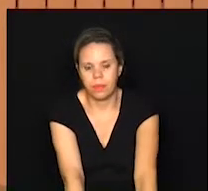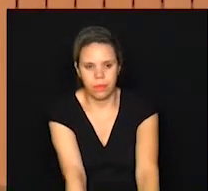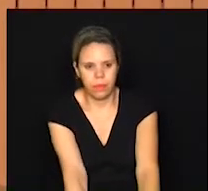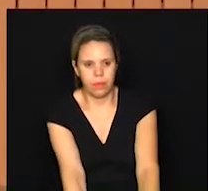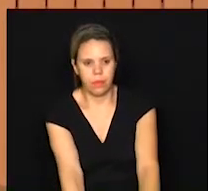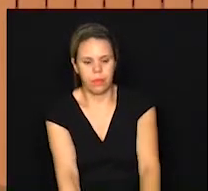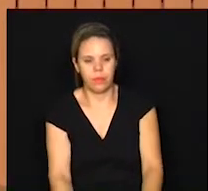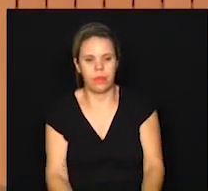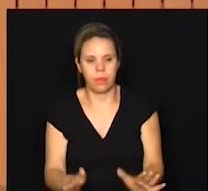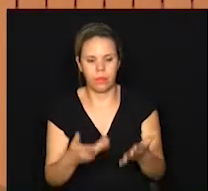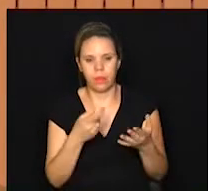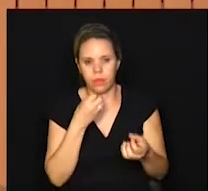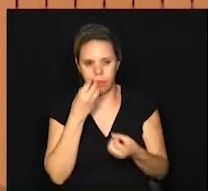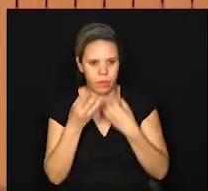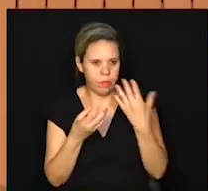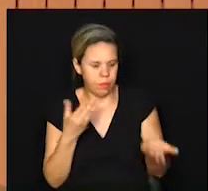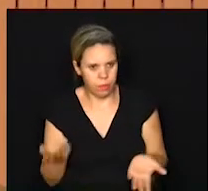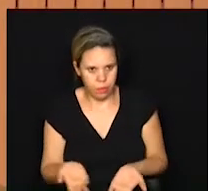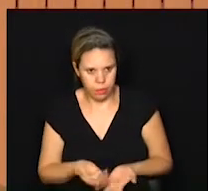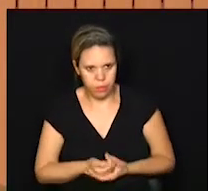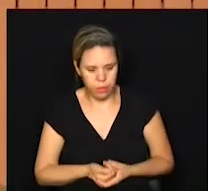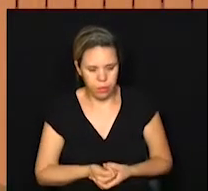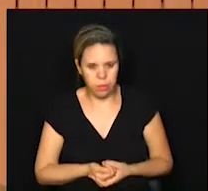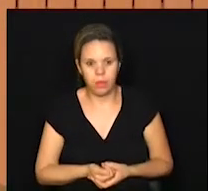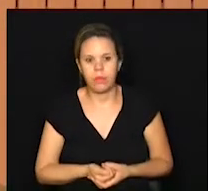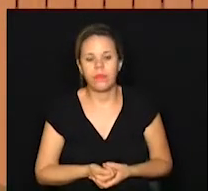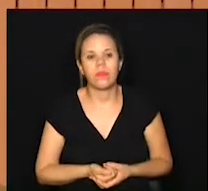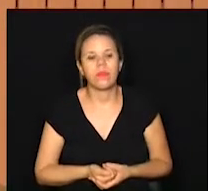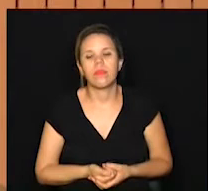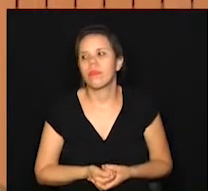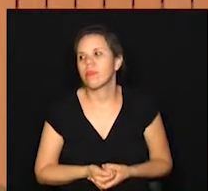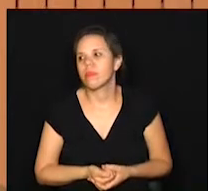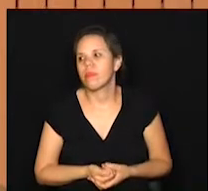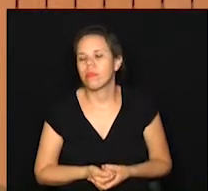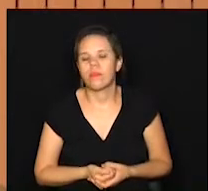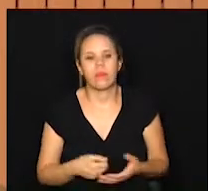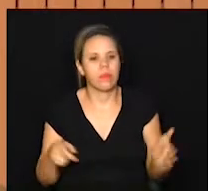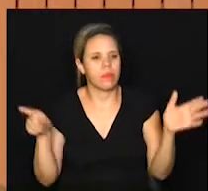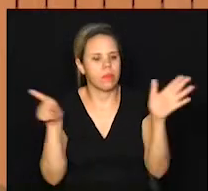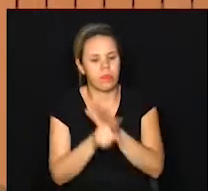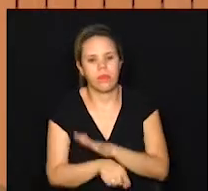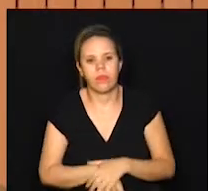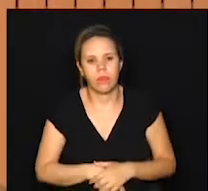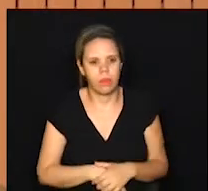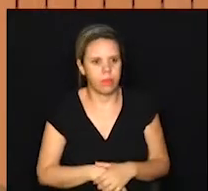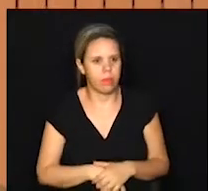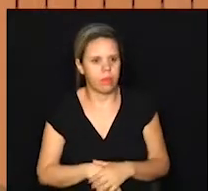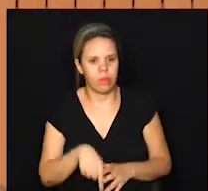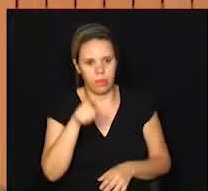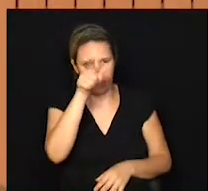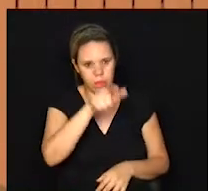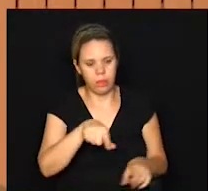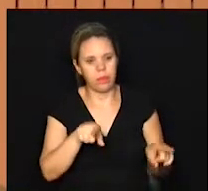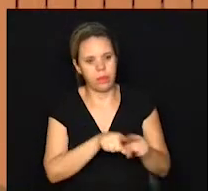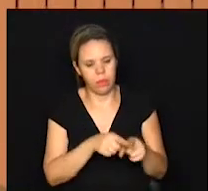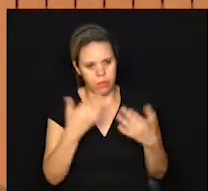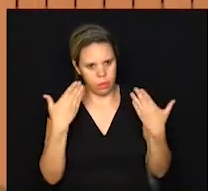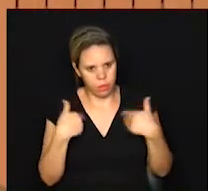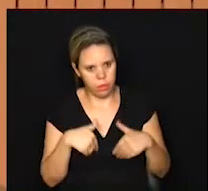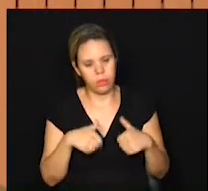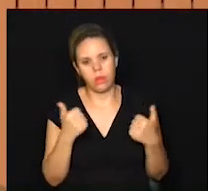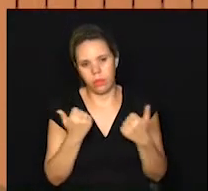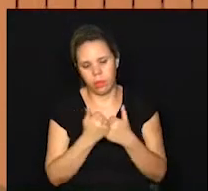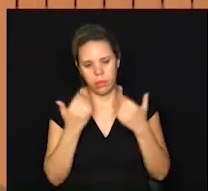sua contribuição. E só uma pergunta. Você também está se colocando, né,